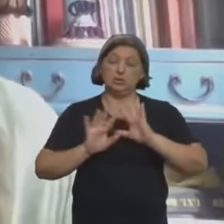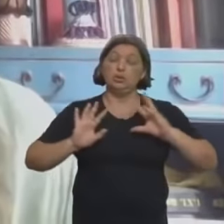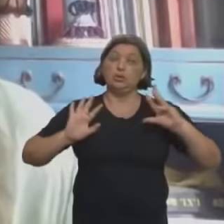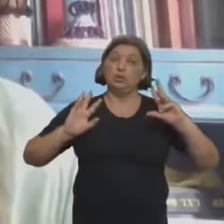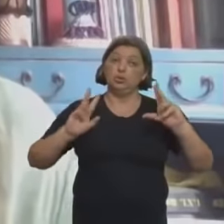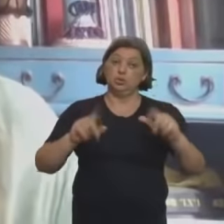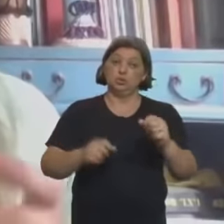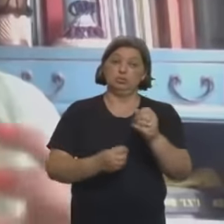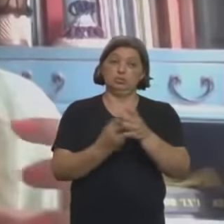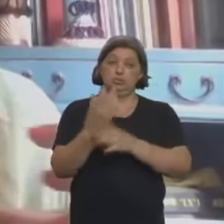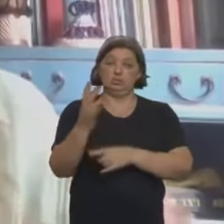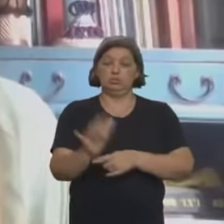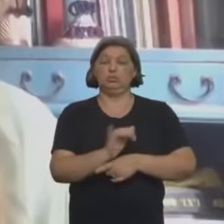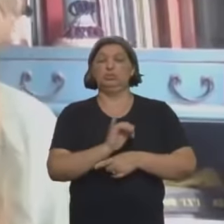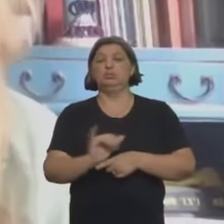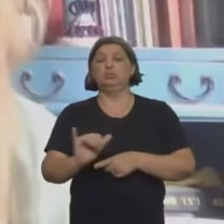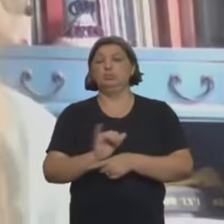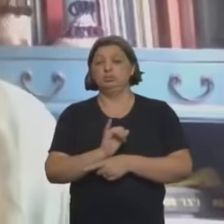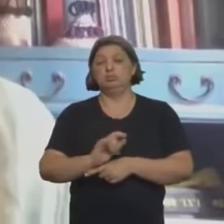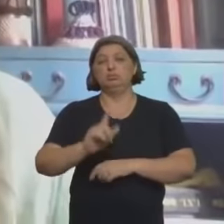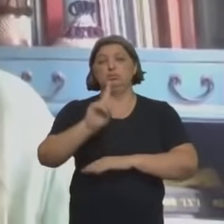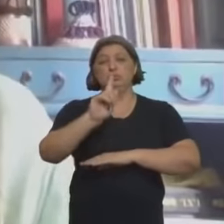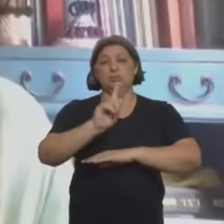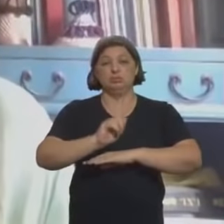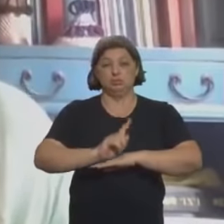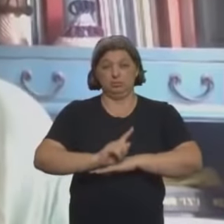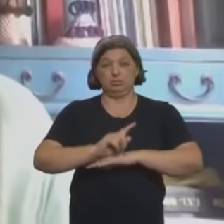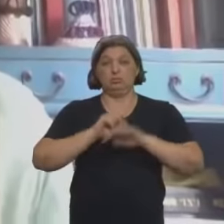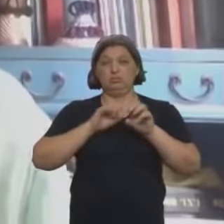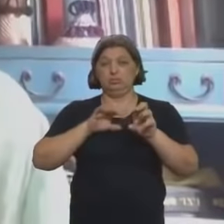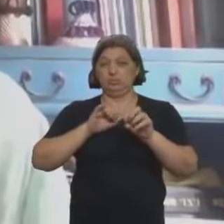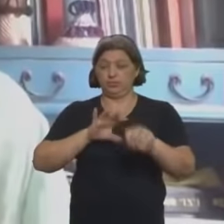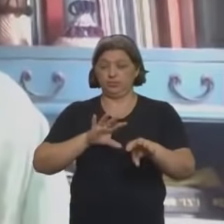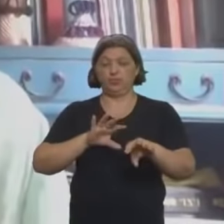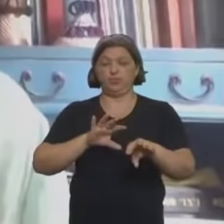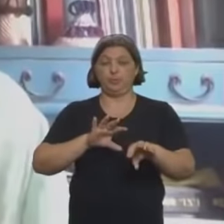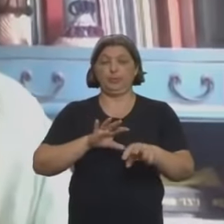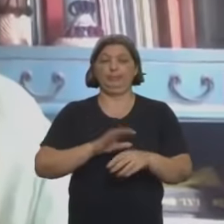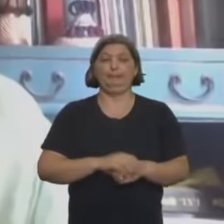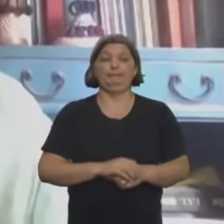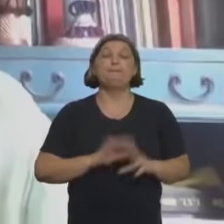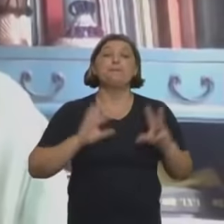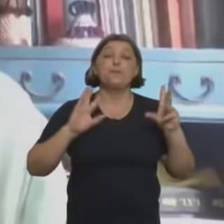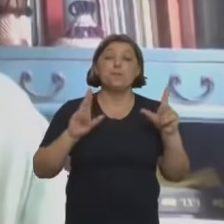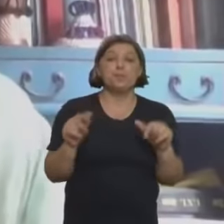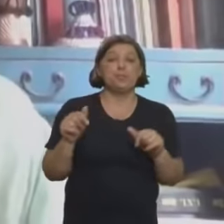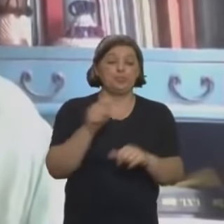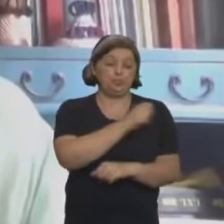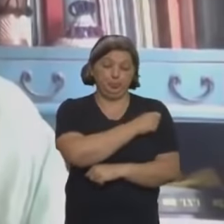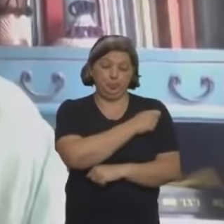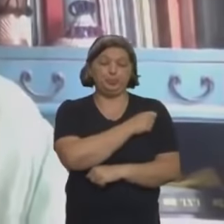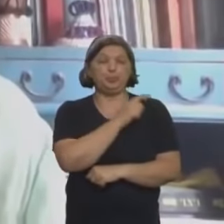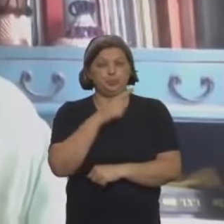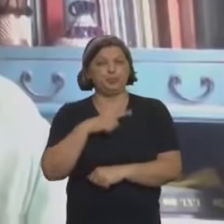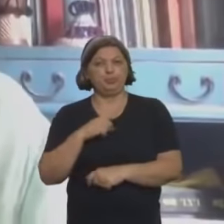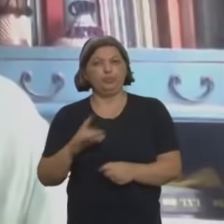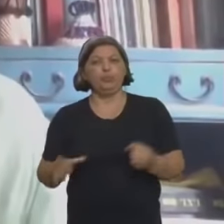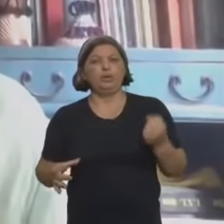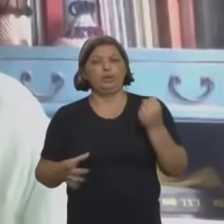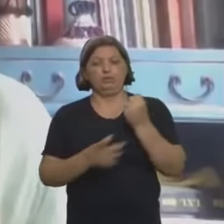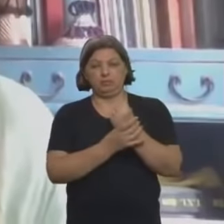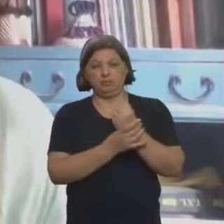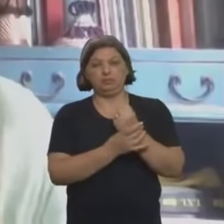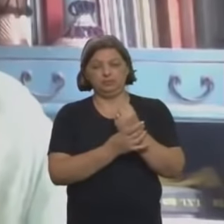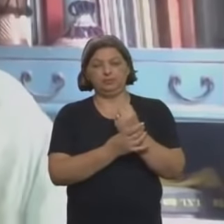criado com estratégias de gestão e ensino para que todos os alunos, a gente garanta, ou pelo menos